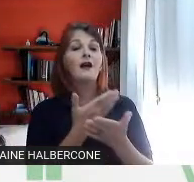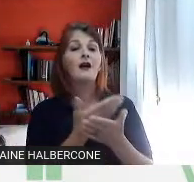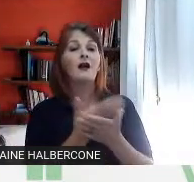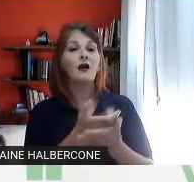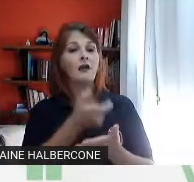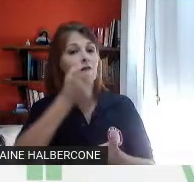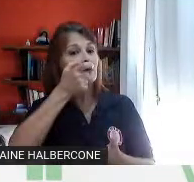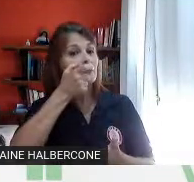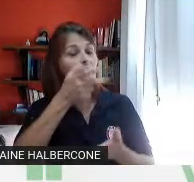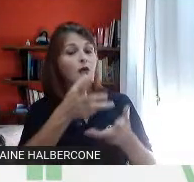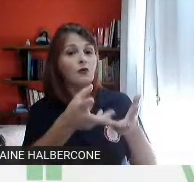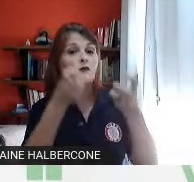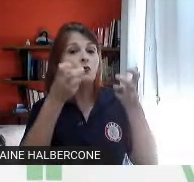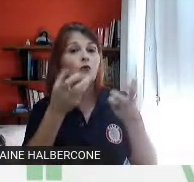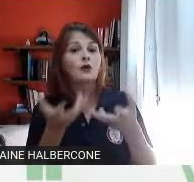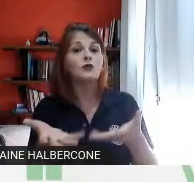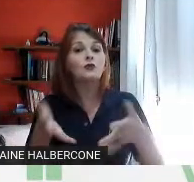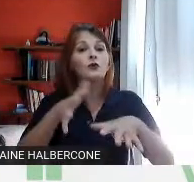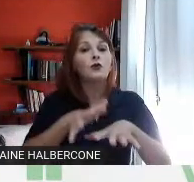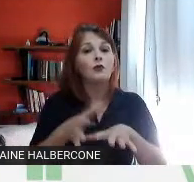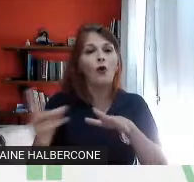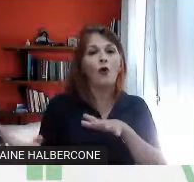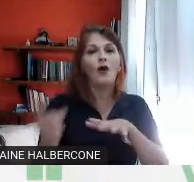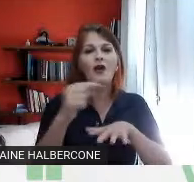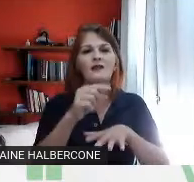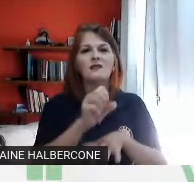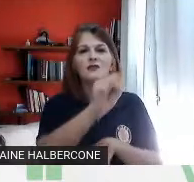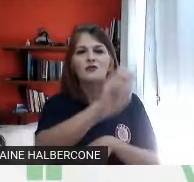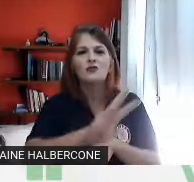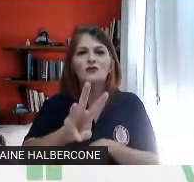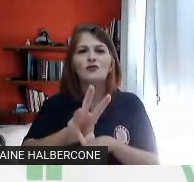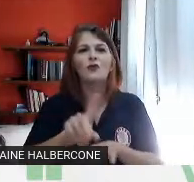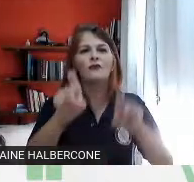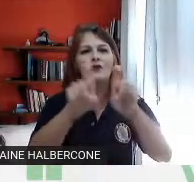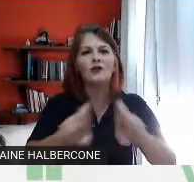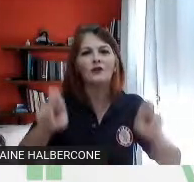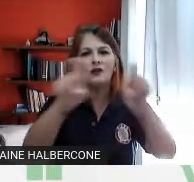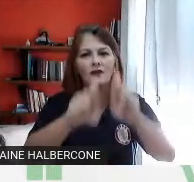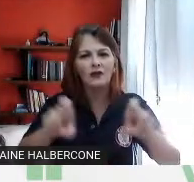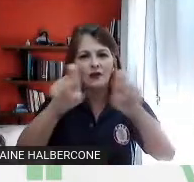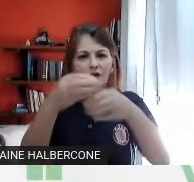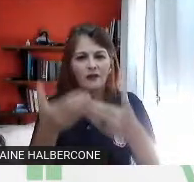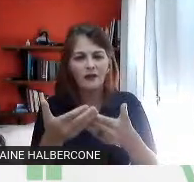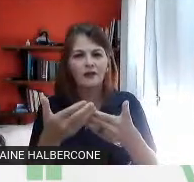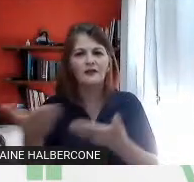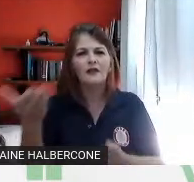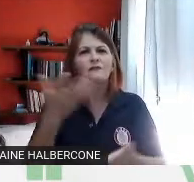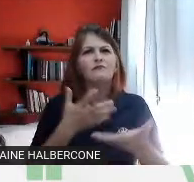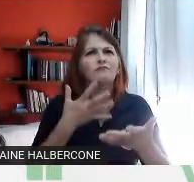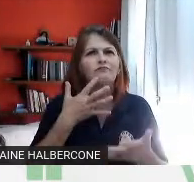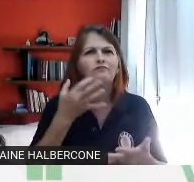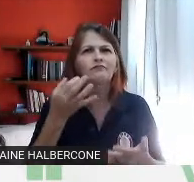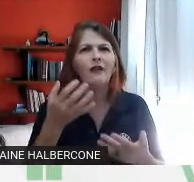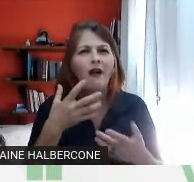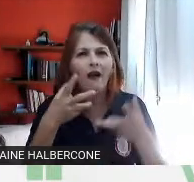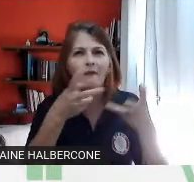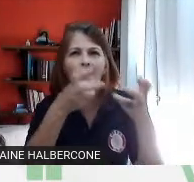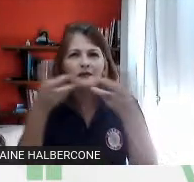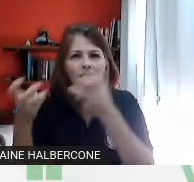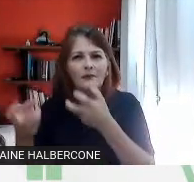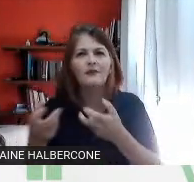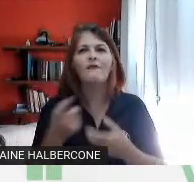quanto incluir um software traz um envolvimento maior da turma, traz um interesse maior na aula,